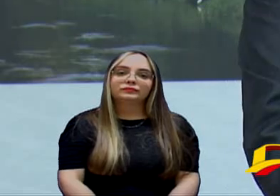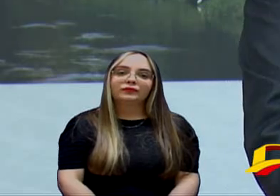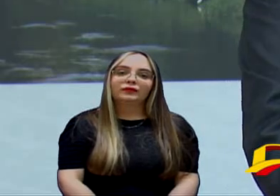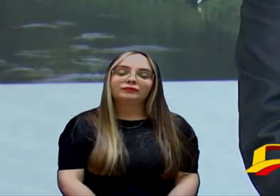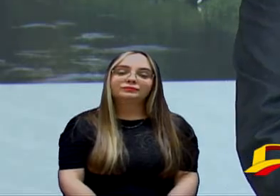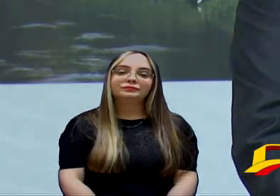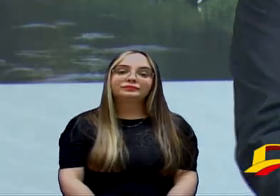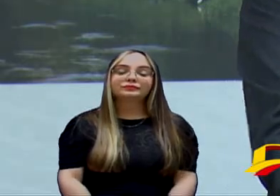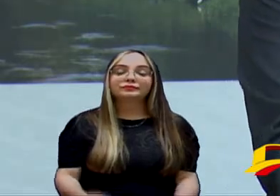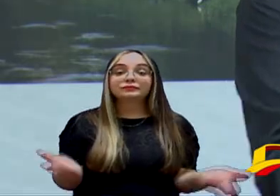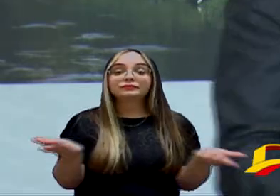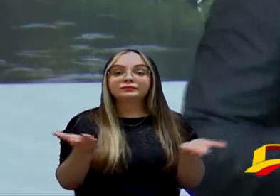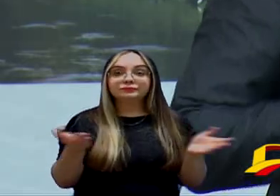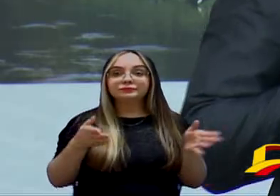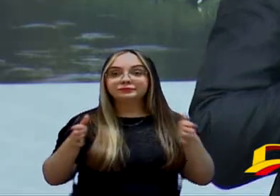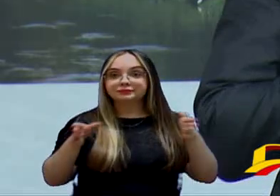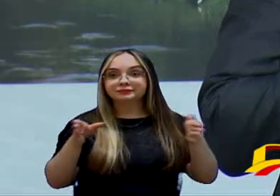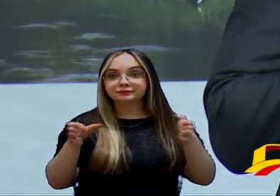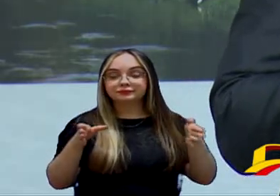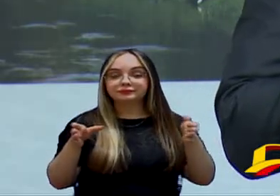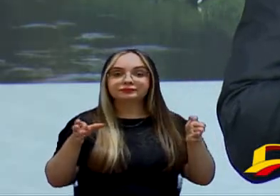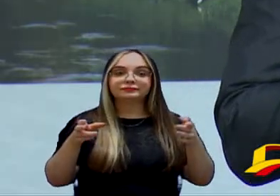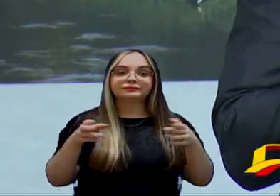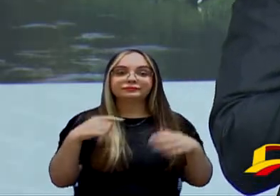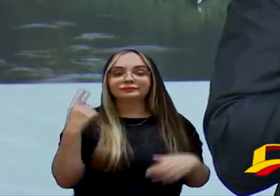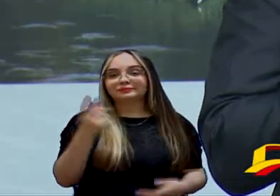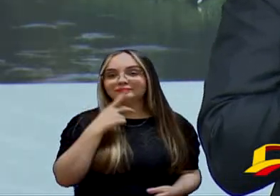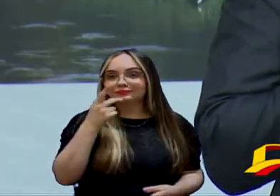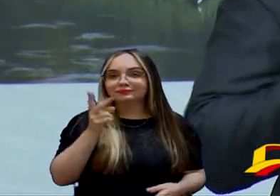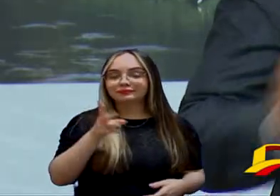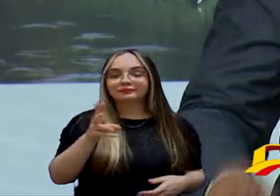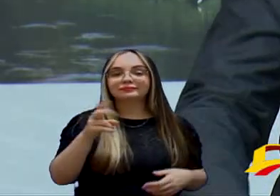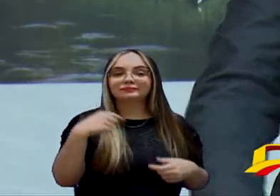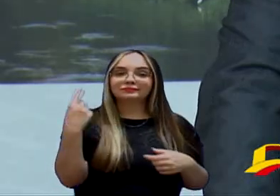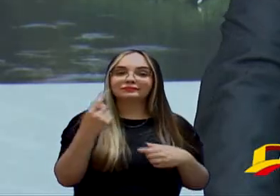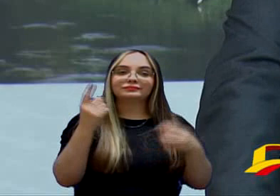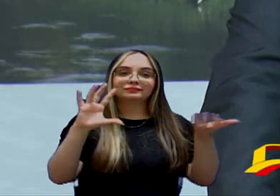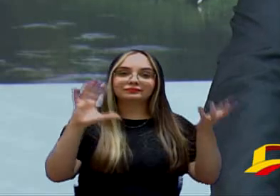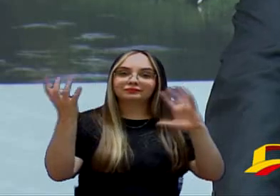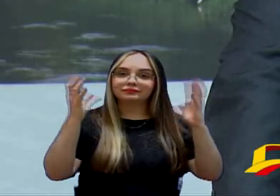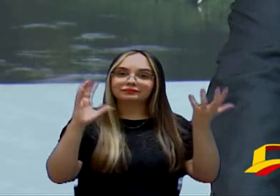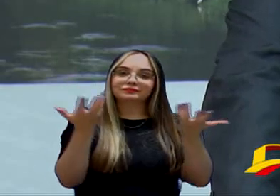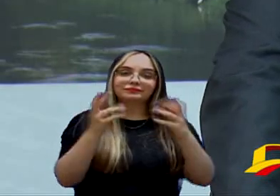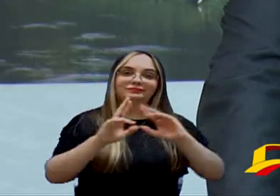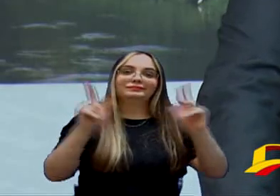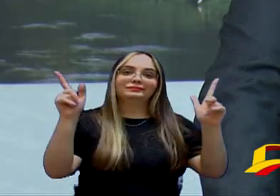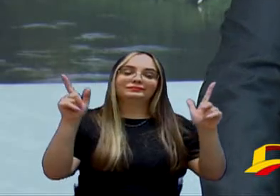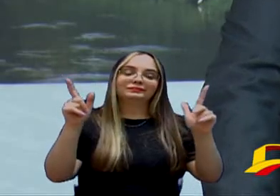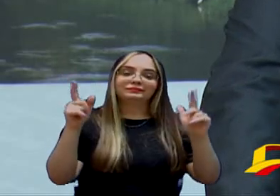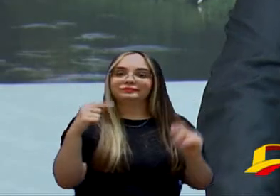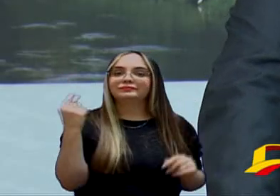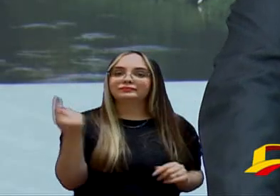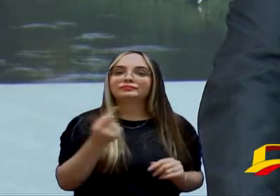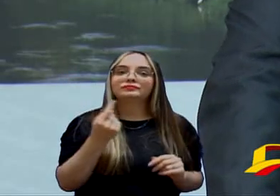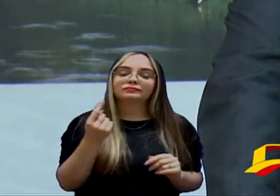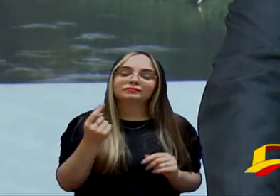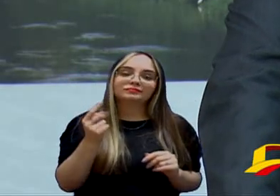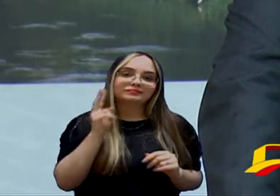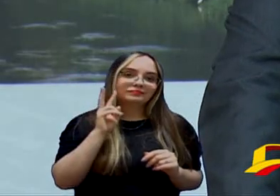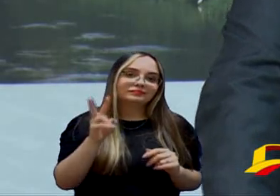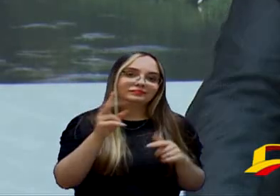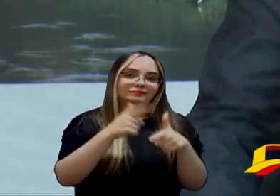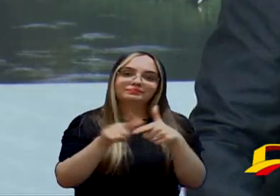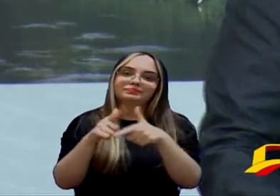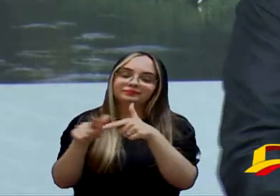em uma época né como se a gente fala e condições climáticas diferenciadas e